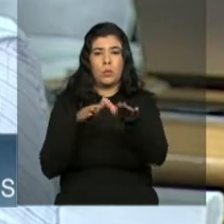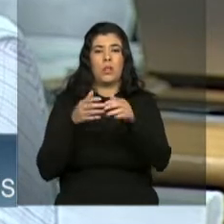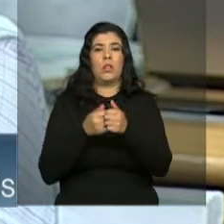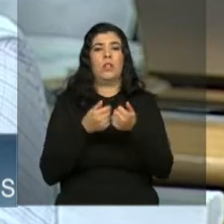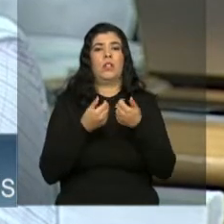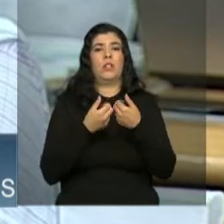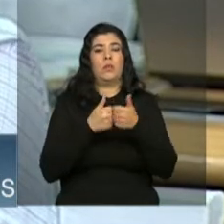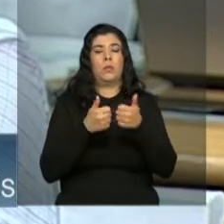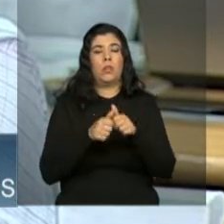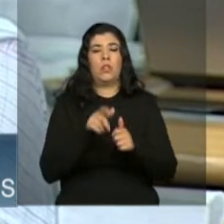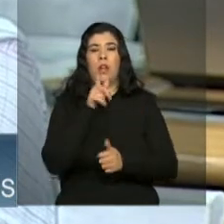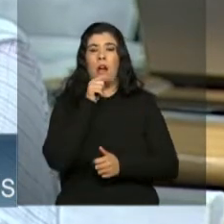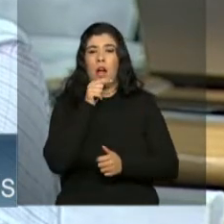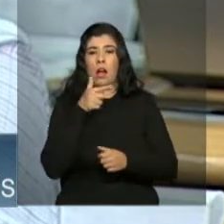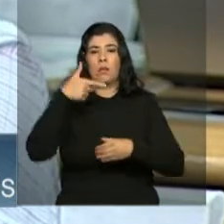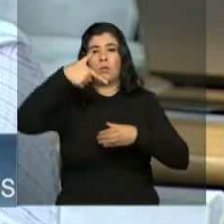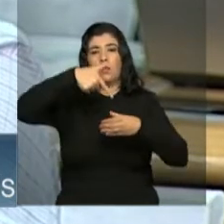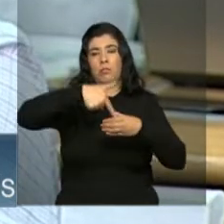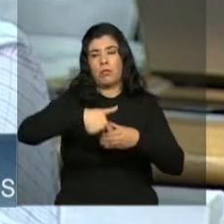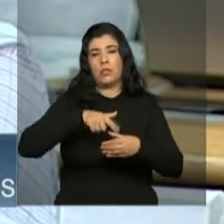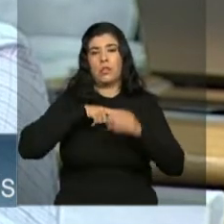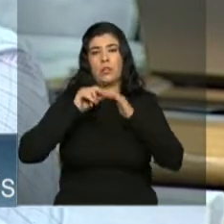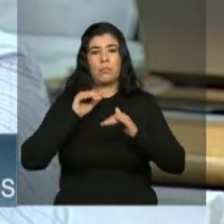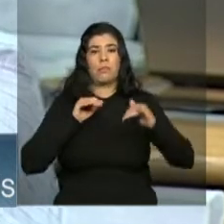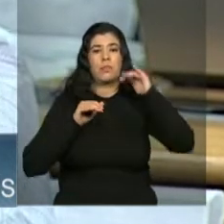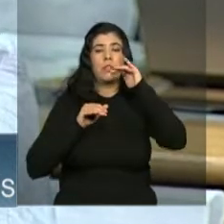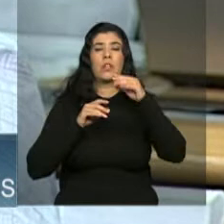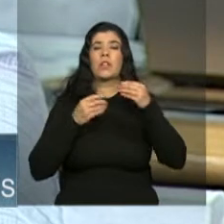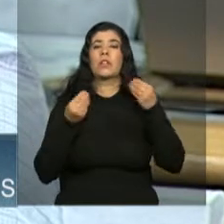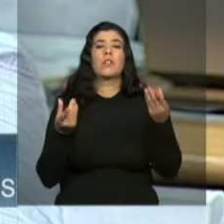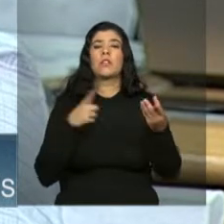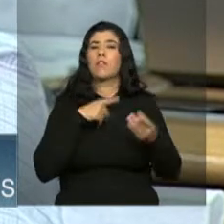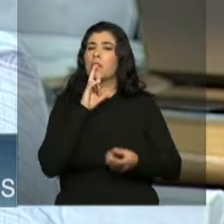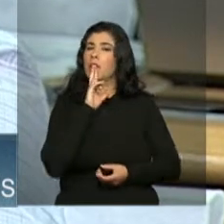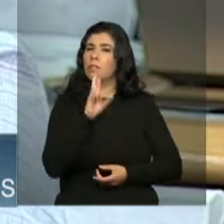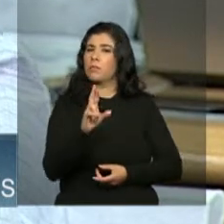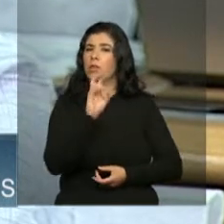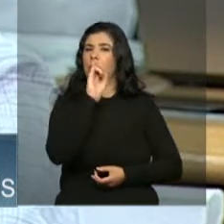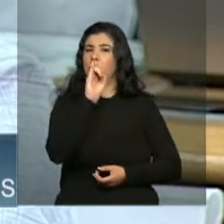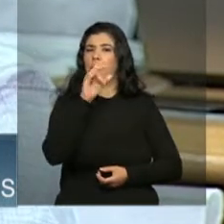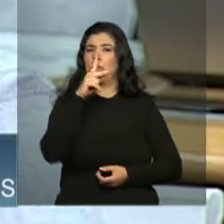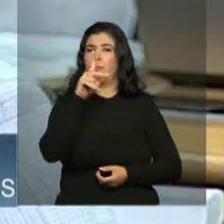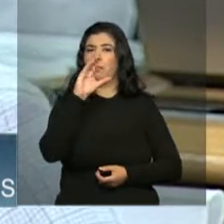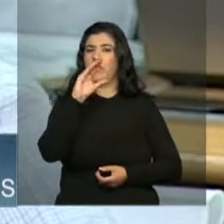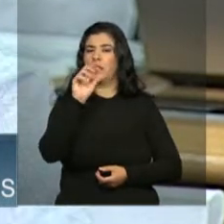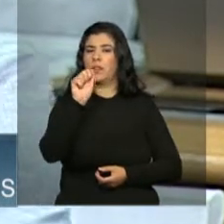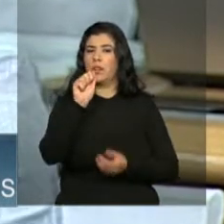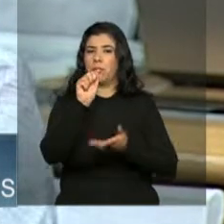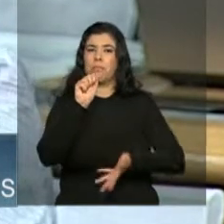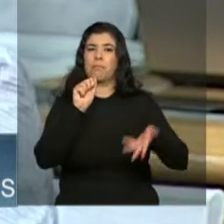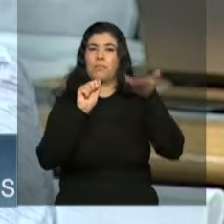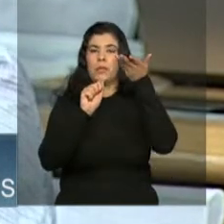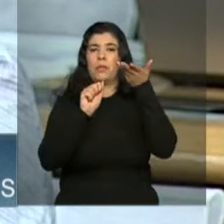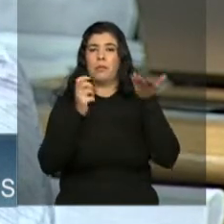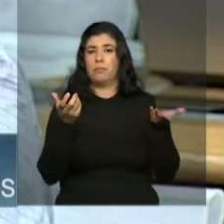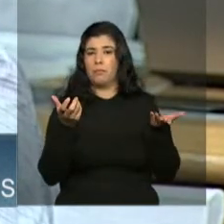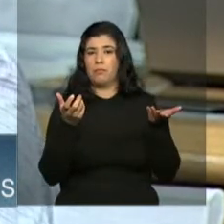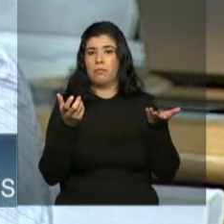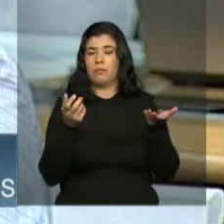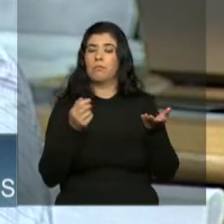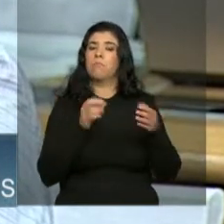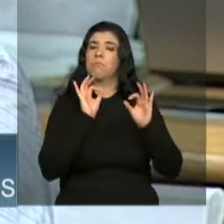elétrica combustíveis que também tem subido e isso vai afetar e o IPCA que deve ser maior inclusive